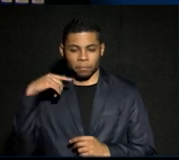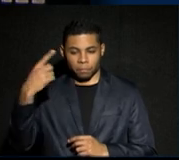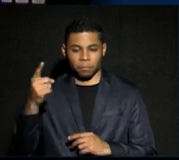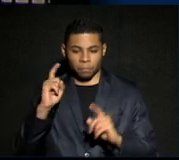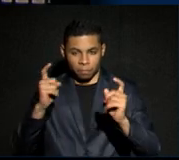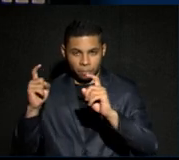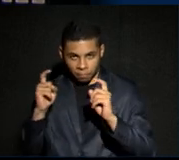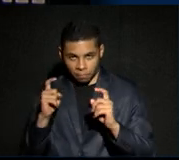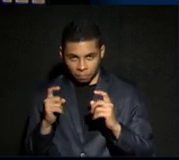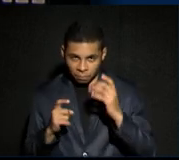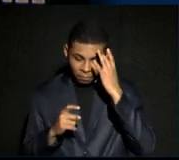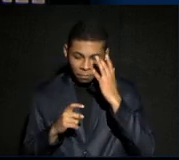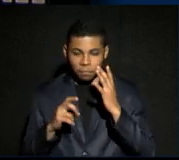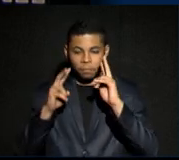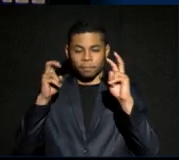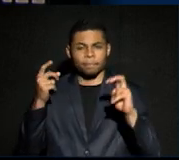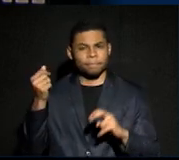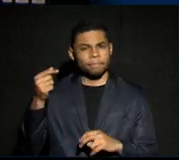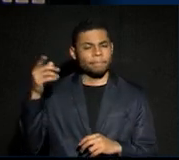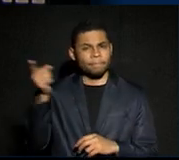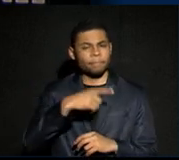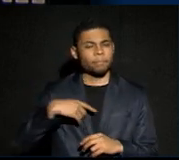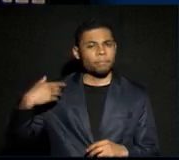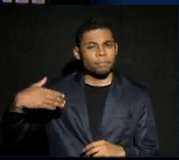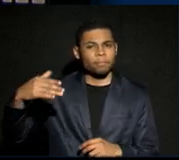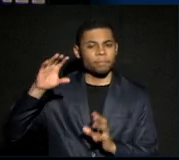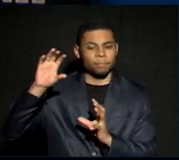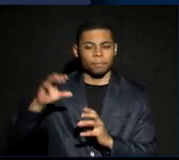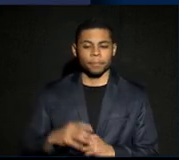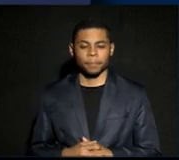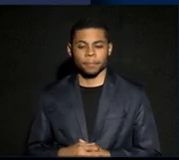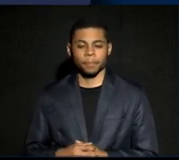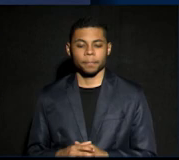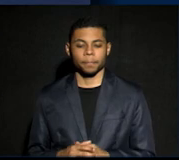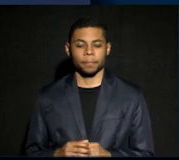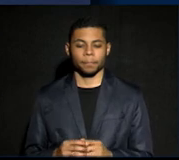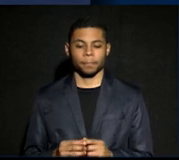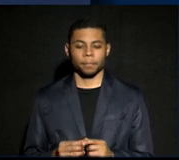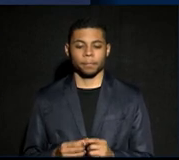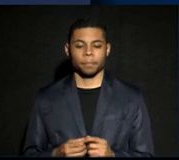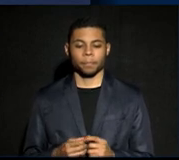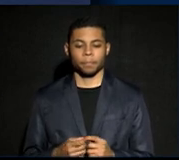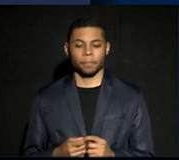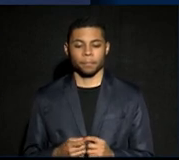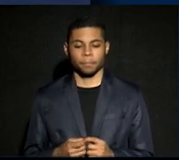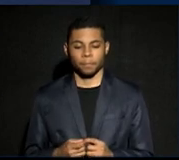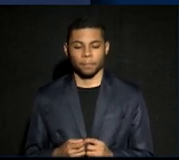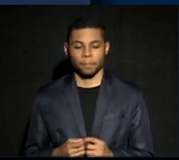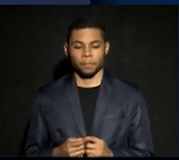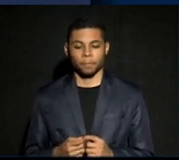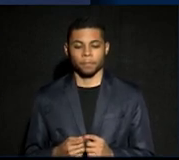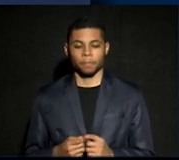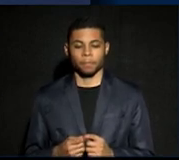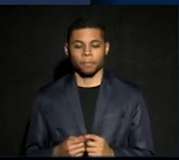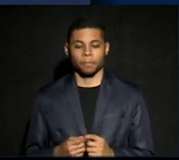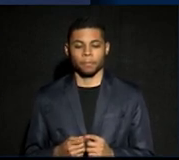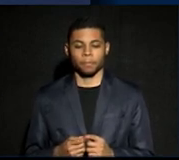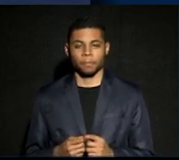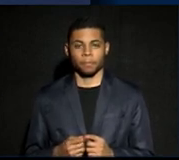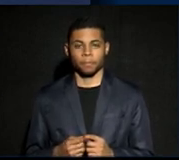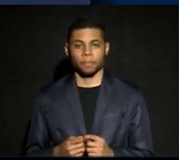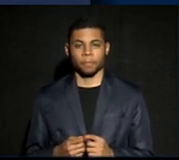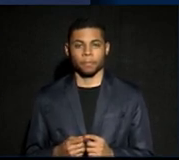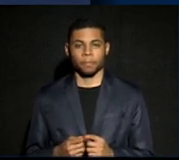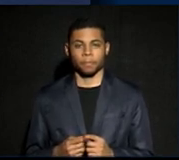reunião, dado que as condições financeiras estão tão estimulativas? Então vamos lá. Eu acho que, falar um pouquinho da nossa